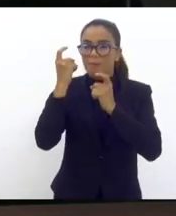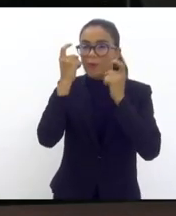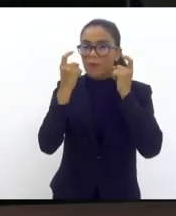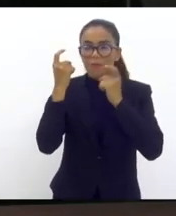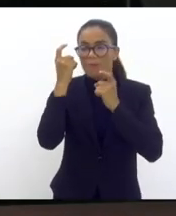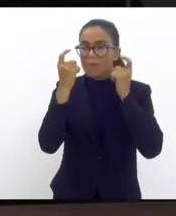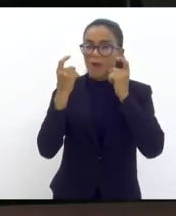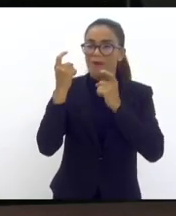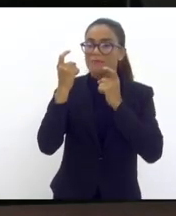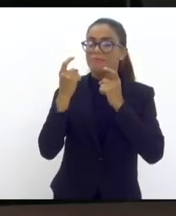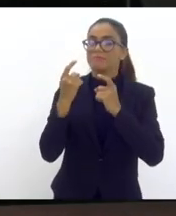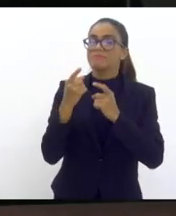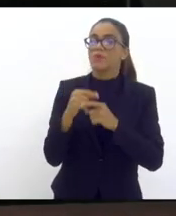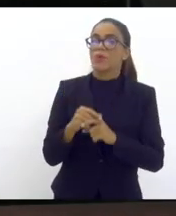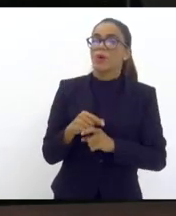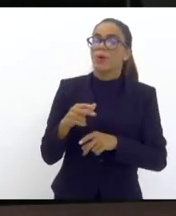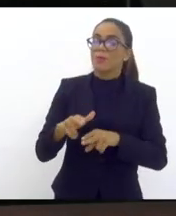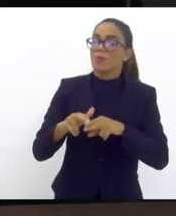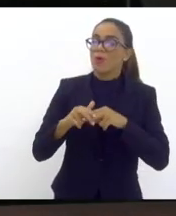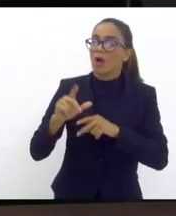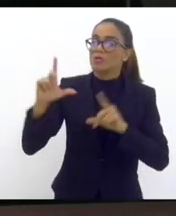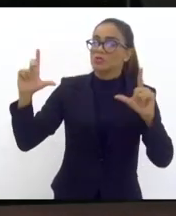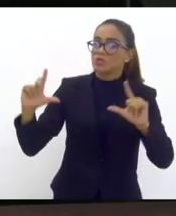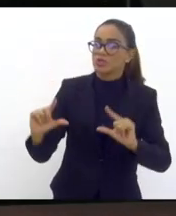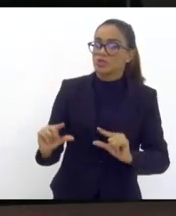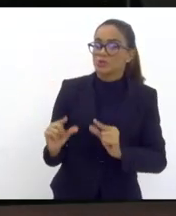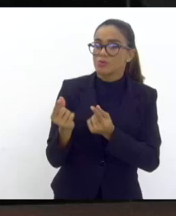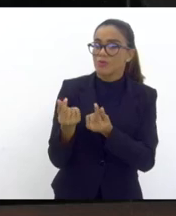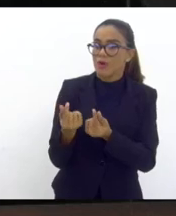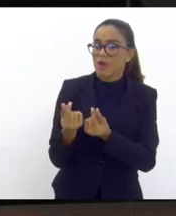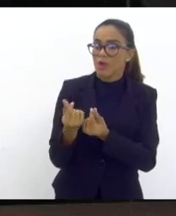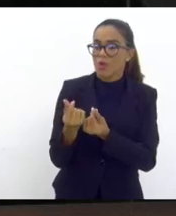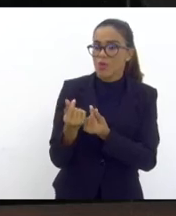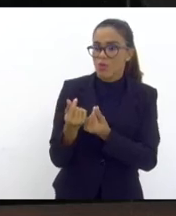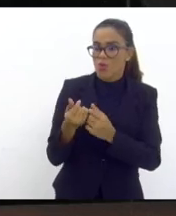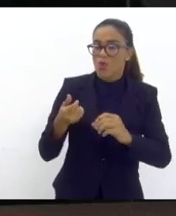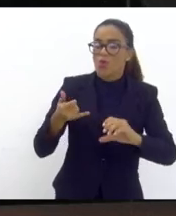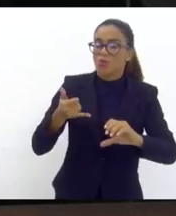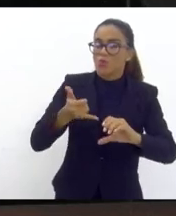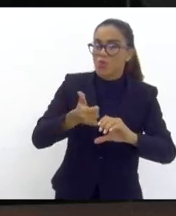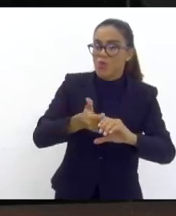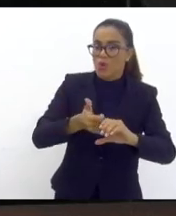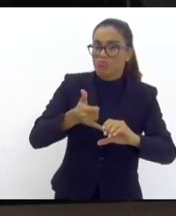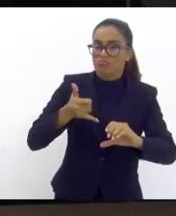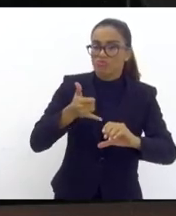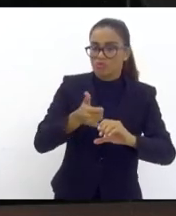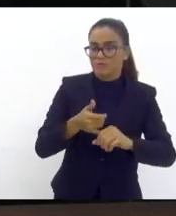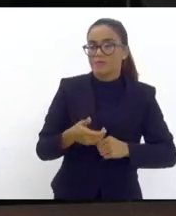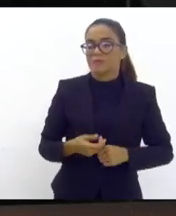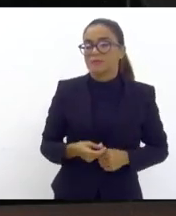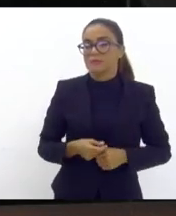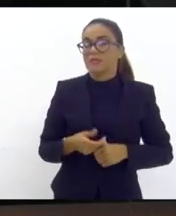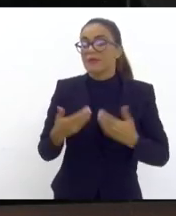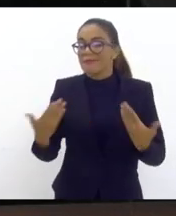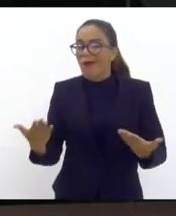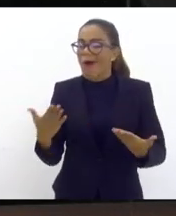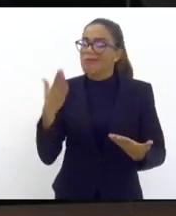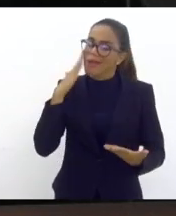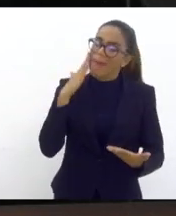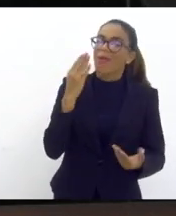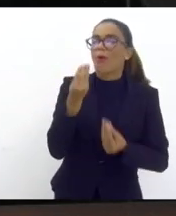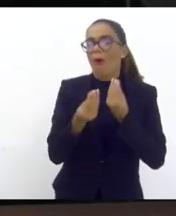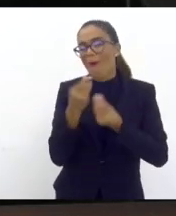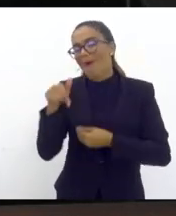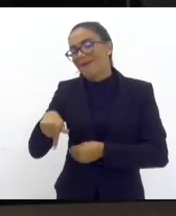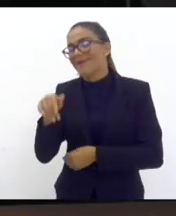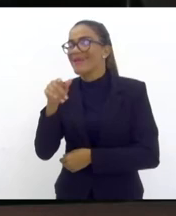com a desoneração dos combustíveis mas conhecendo bem como as coisas funcionam aqui no